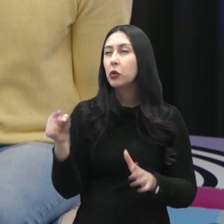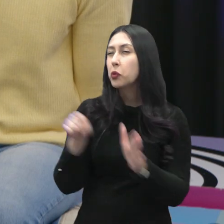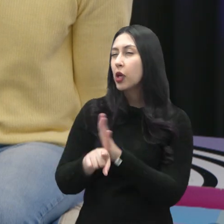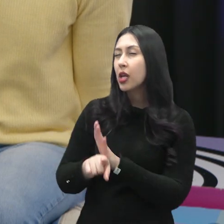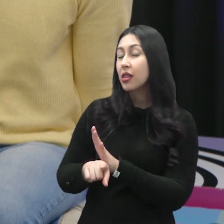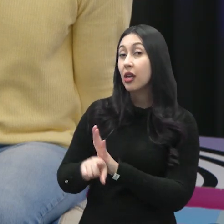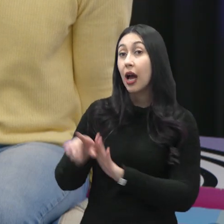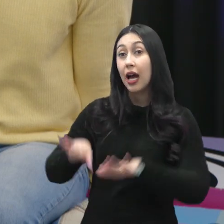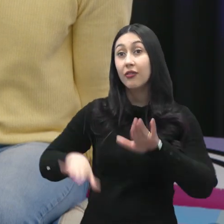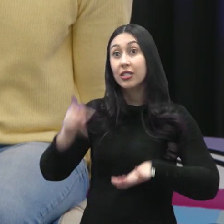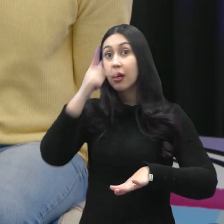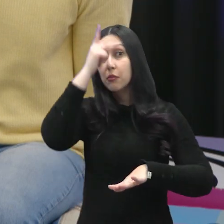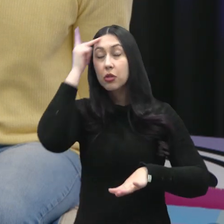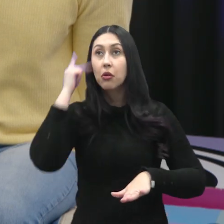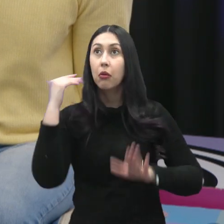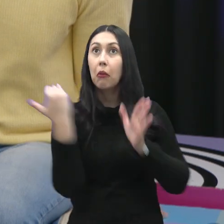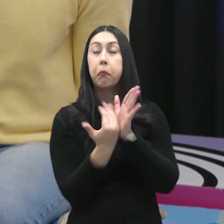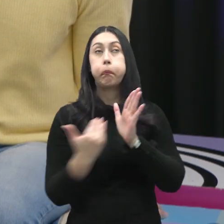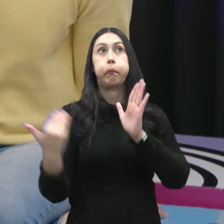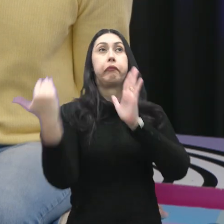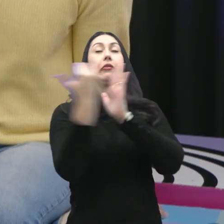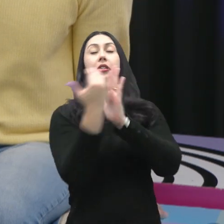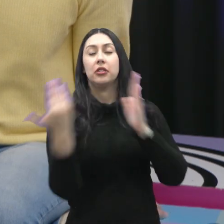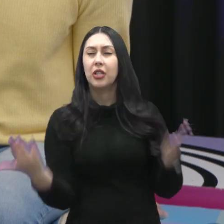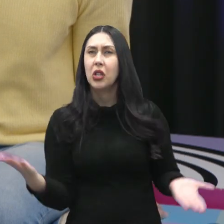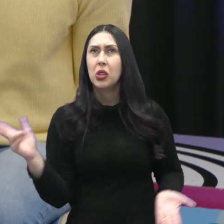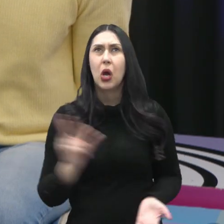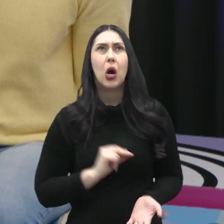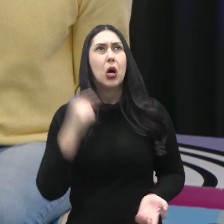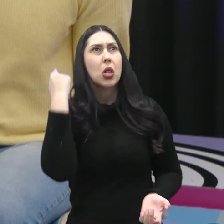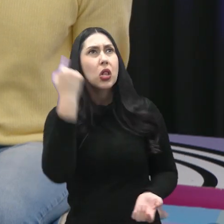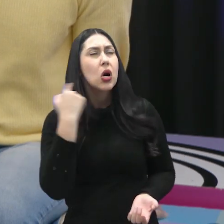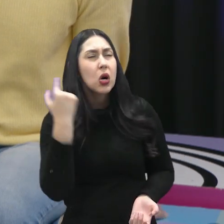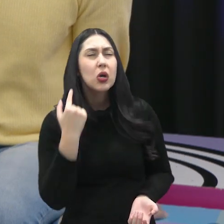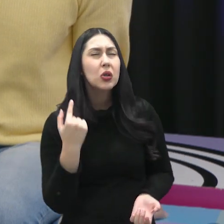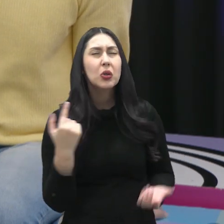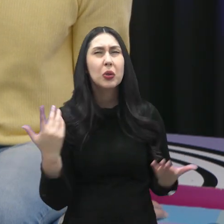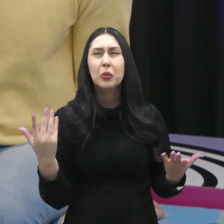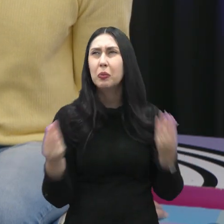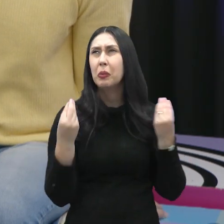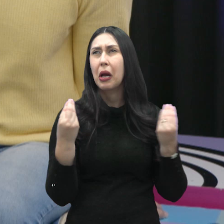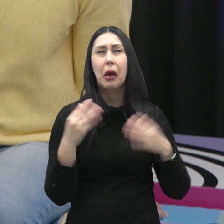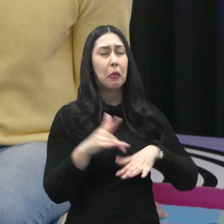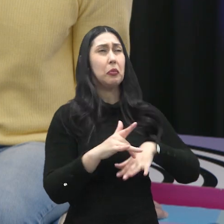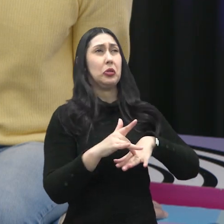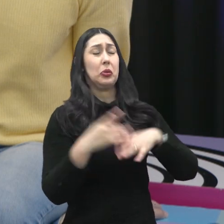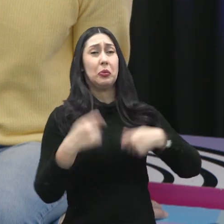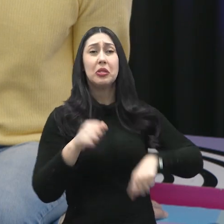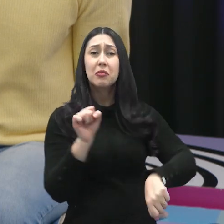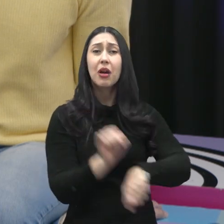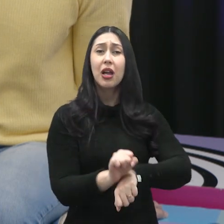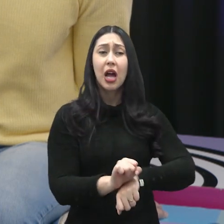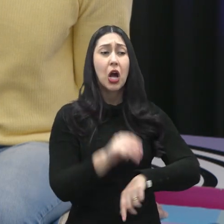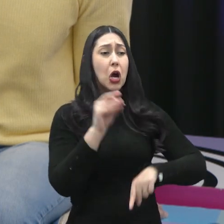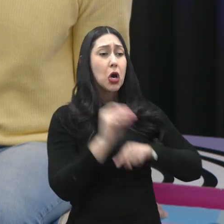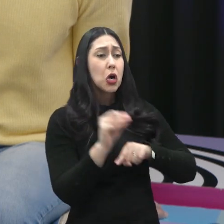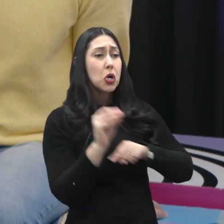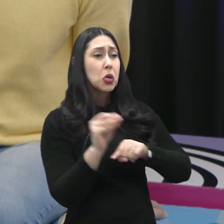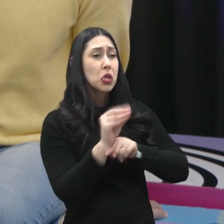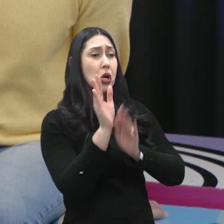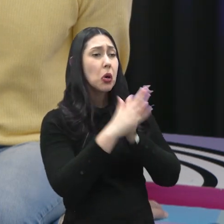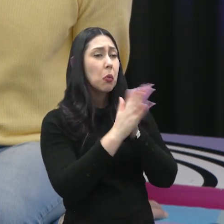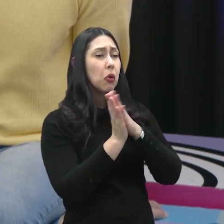do excessivo, né? Que as pessoas foram pontuando, né? Que é uma loucura e não sei o quê. Meu Deus, isso tem que parar cuidando de